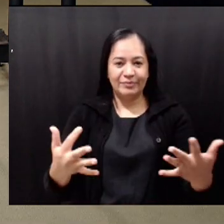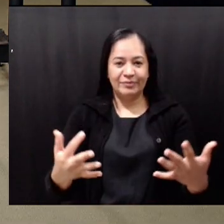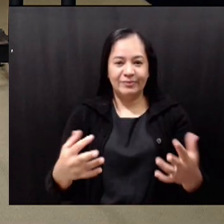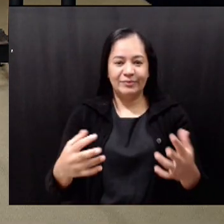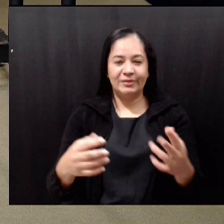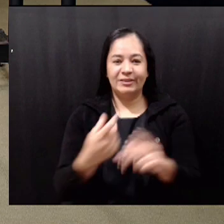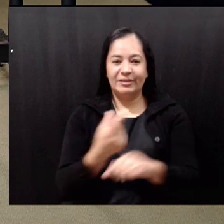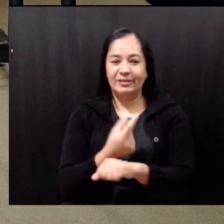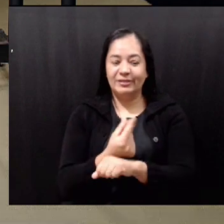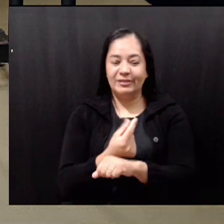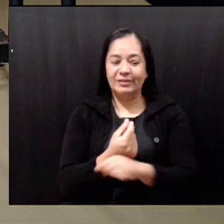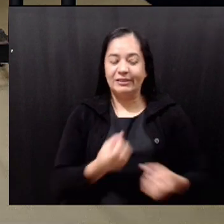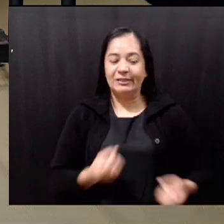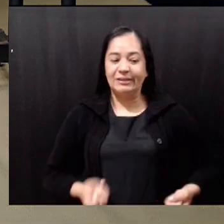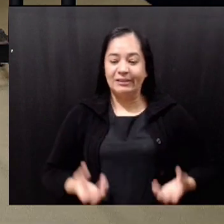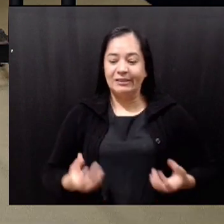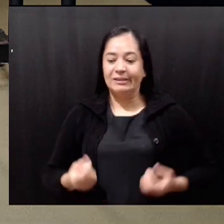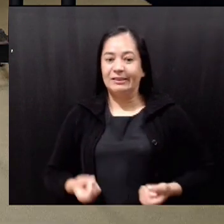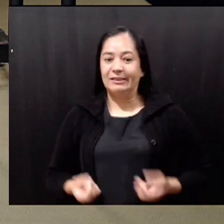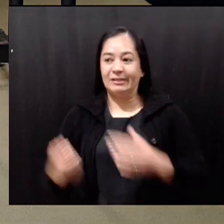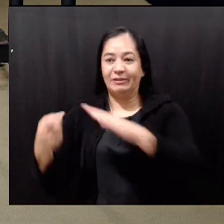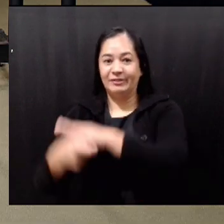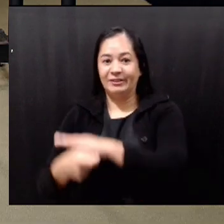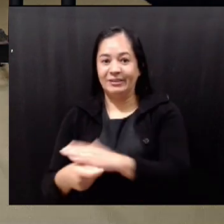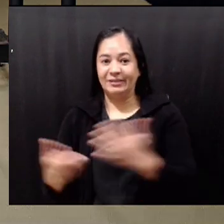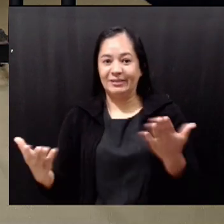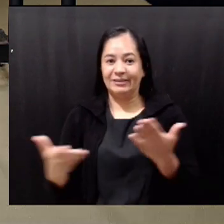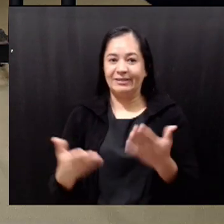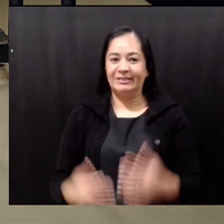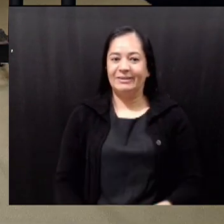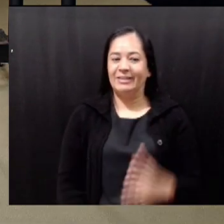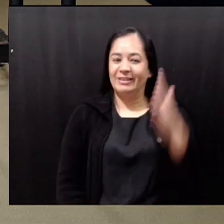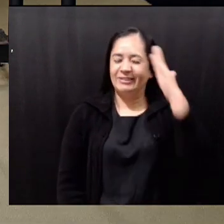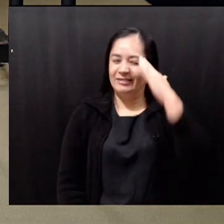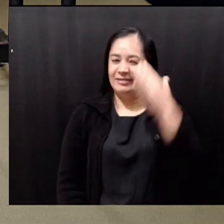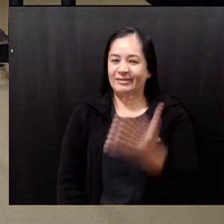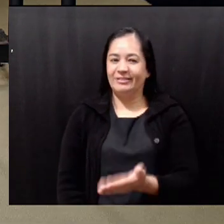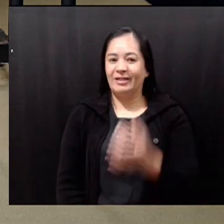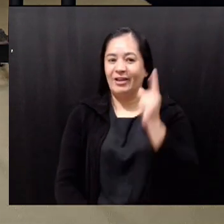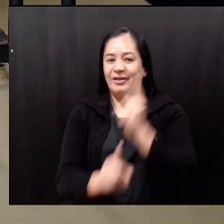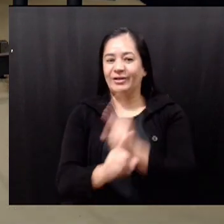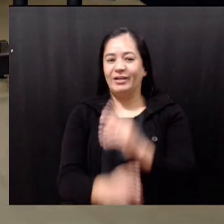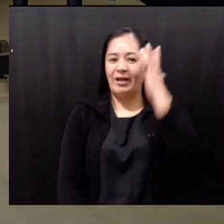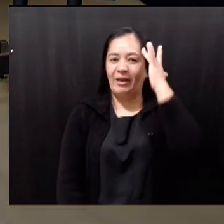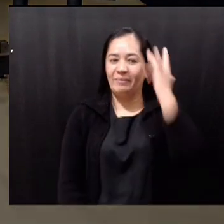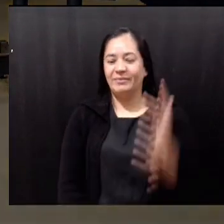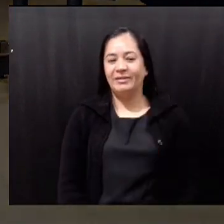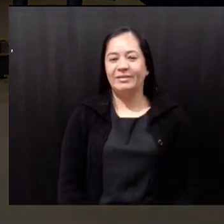investimento. Dessa vez pegou valendo, né? Eu tô sabendo. Então nos encontramos. Valeu, gente! Até lá!